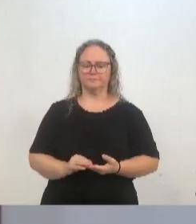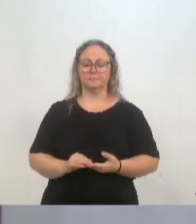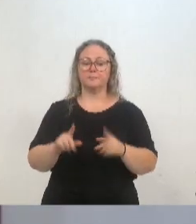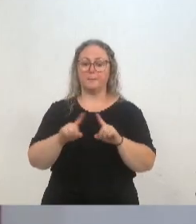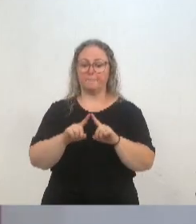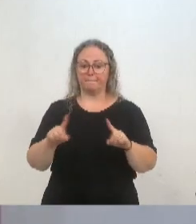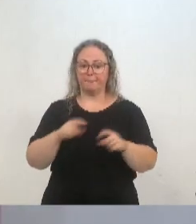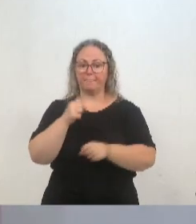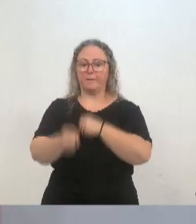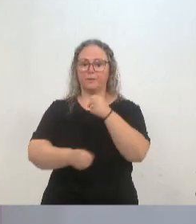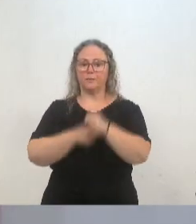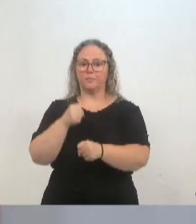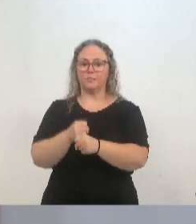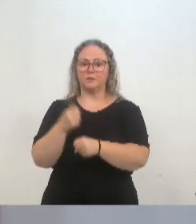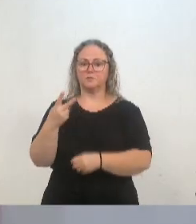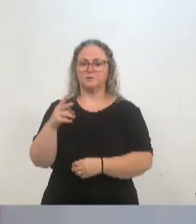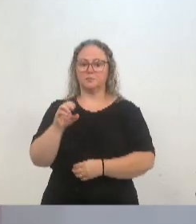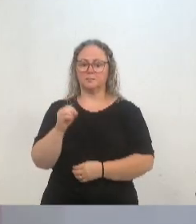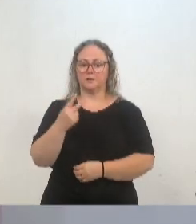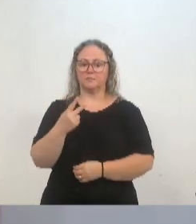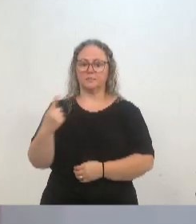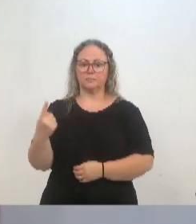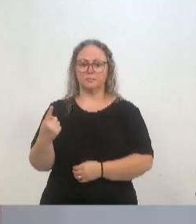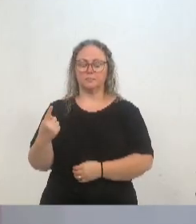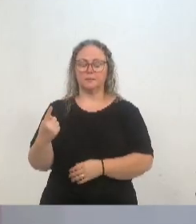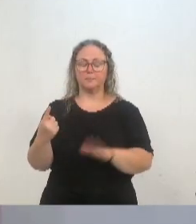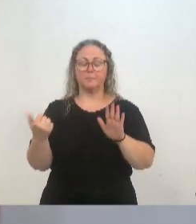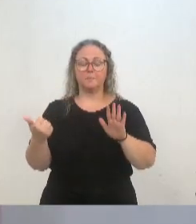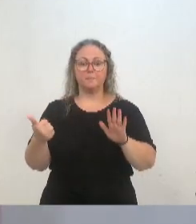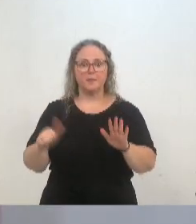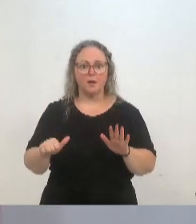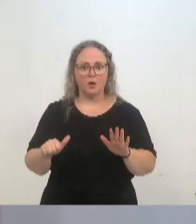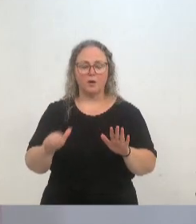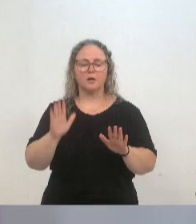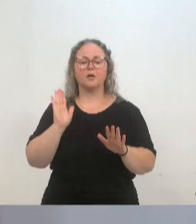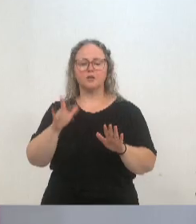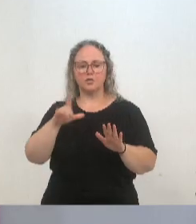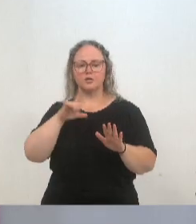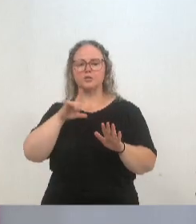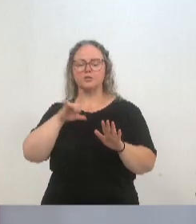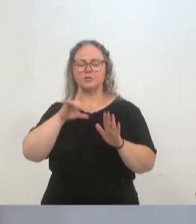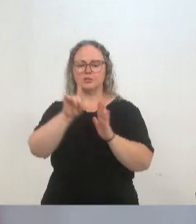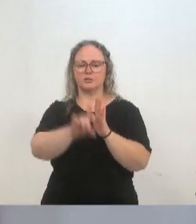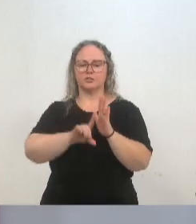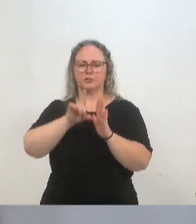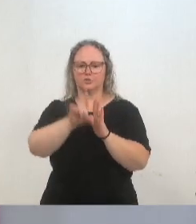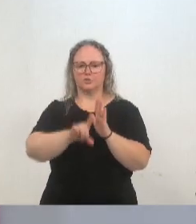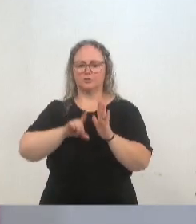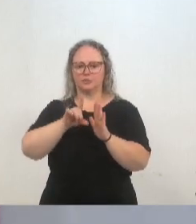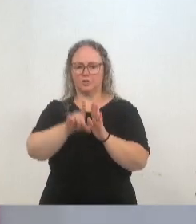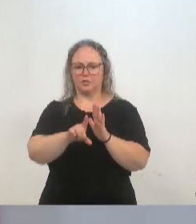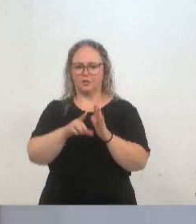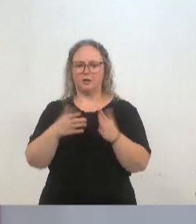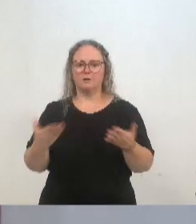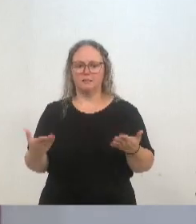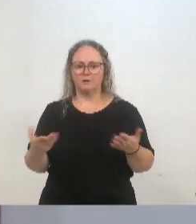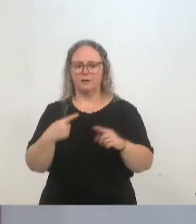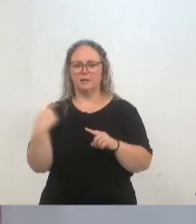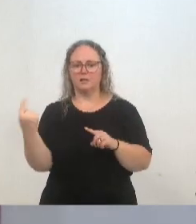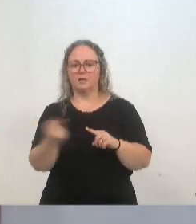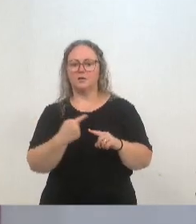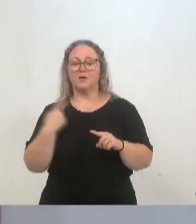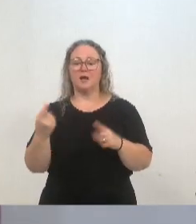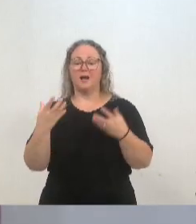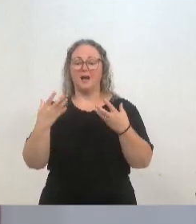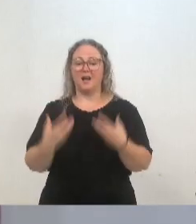2021, ela sofreu um arrochamento ainda maior, porque já existia a legislação em 2021, a gente permitiu que ela